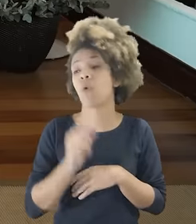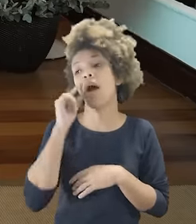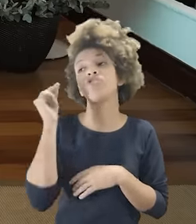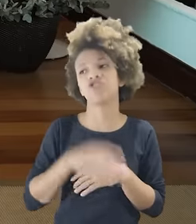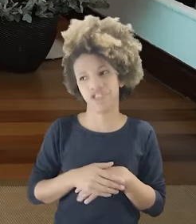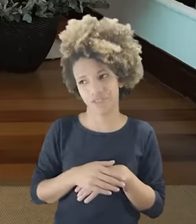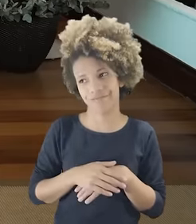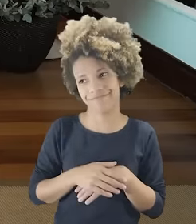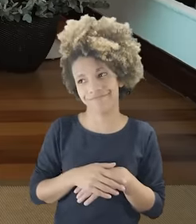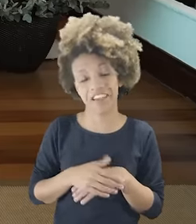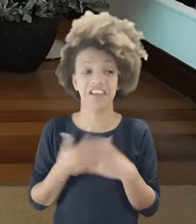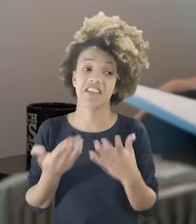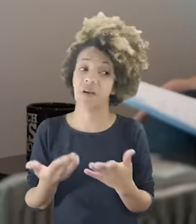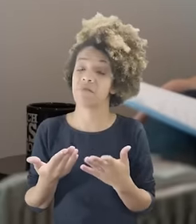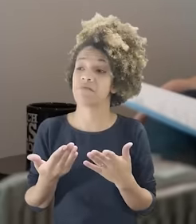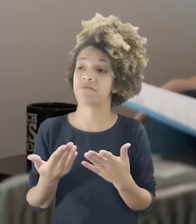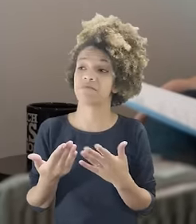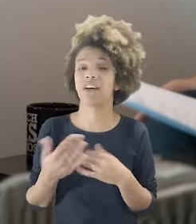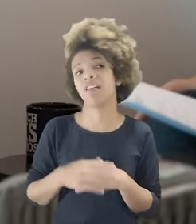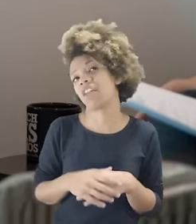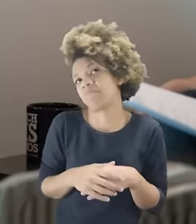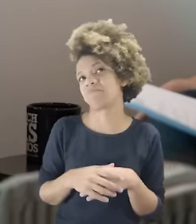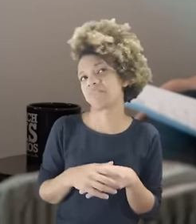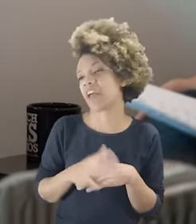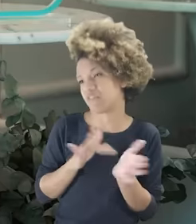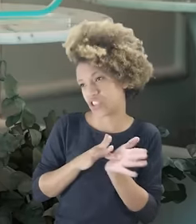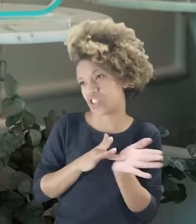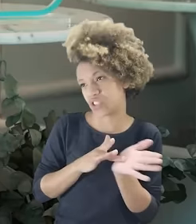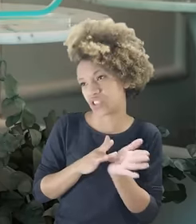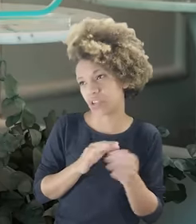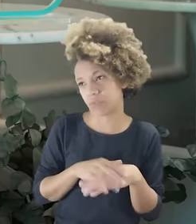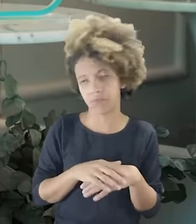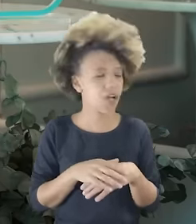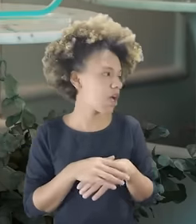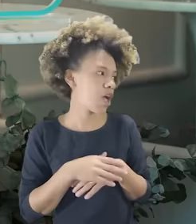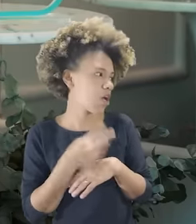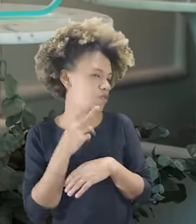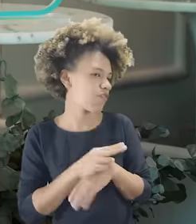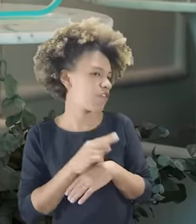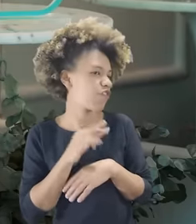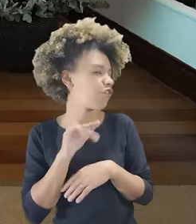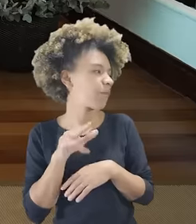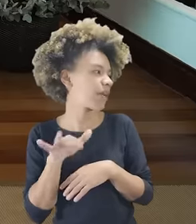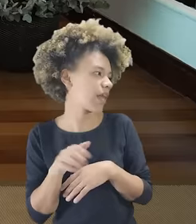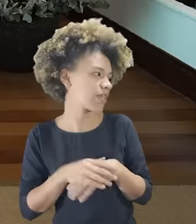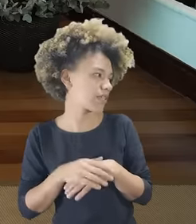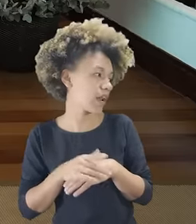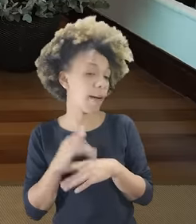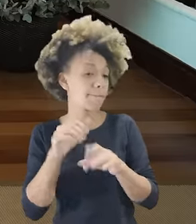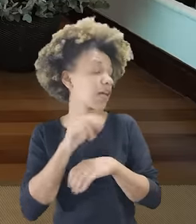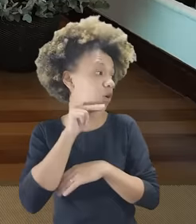então eu acho que ela é uma grande poser assim sabe eu não vejo ela por exemplo ir no Fluminense pegar o Ganso não